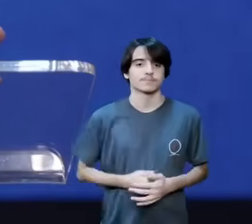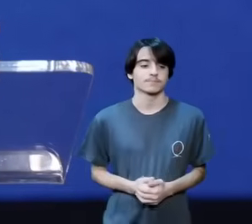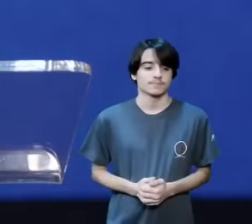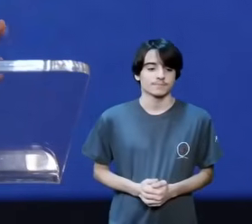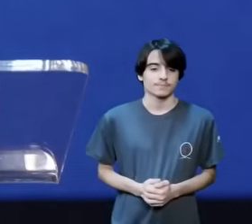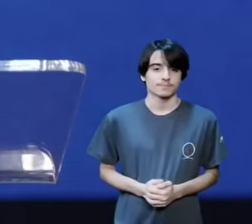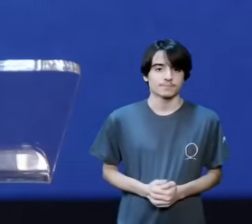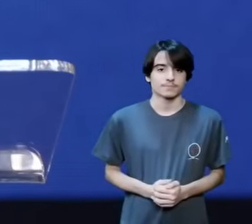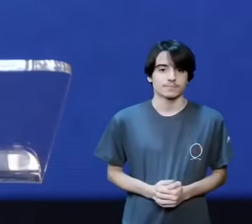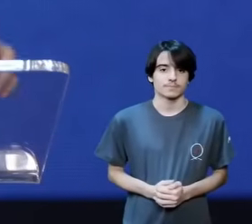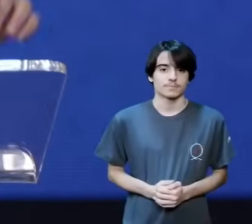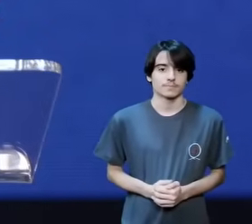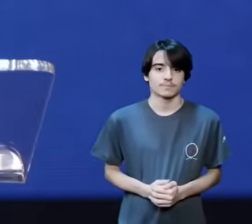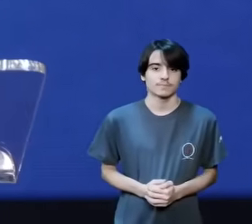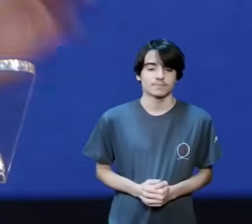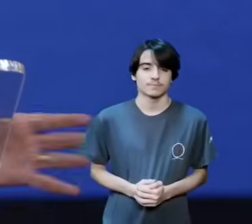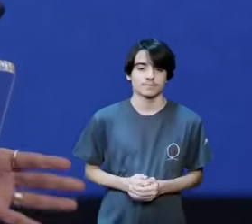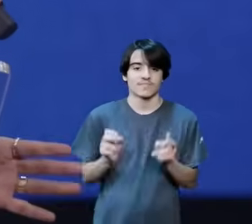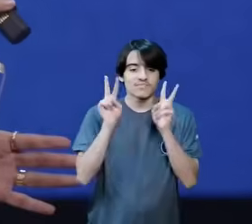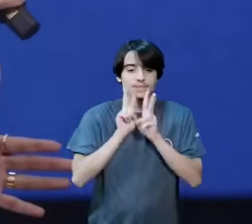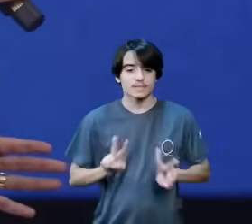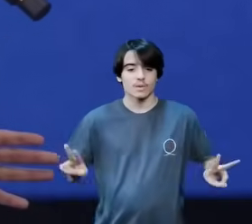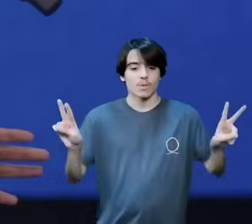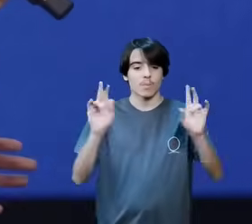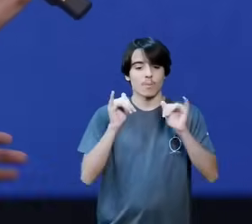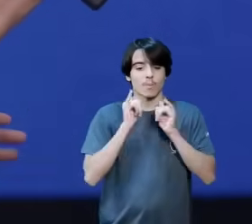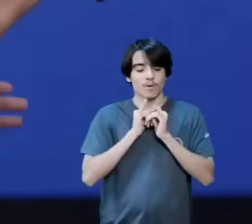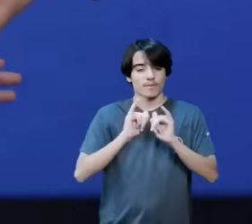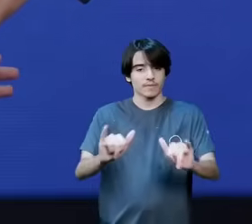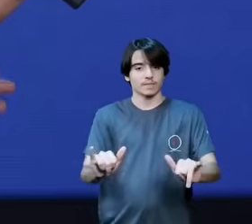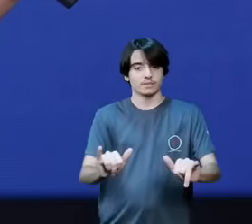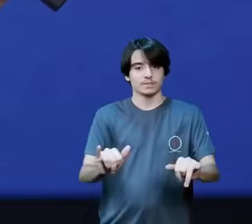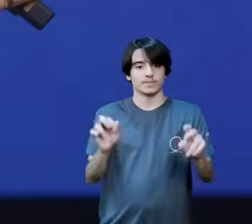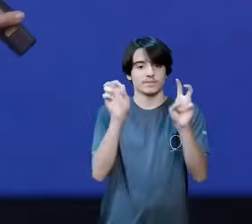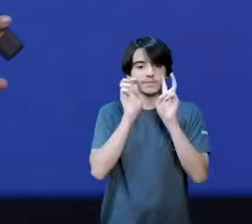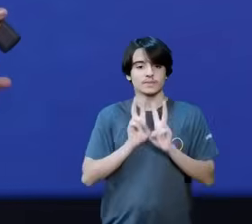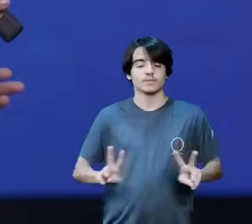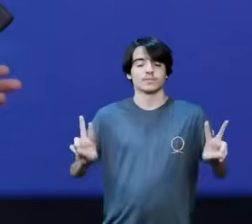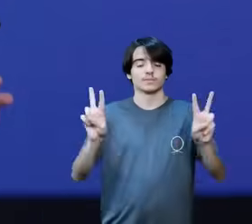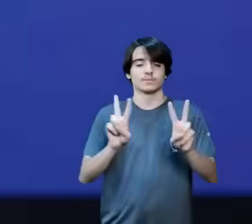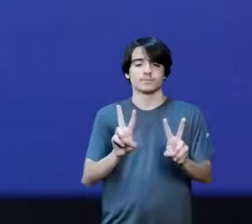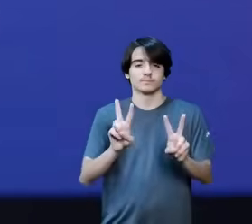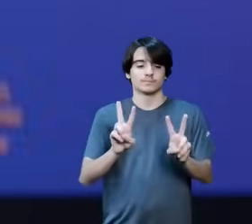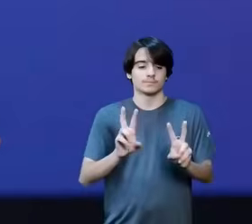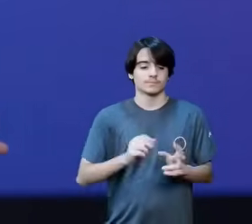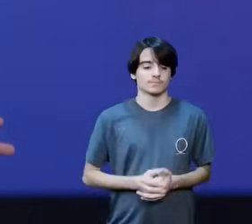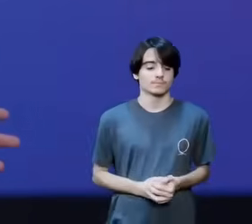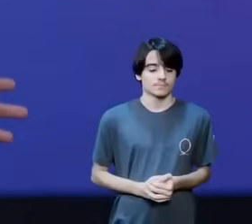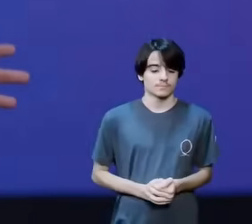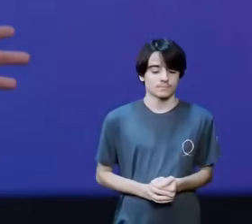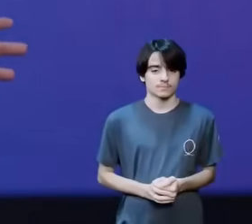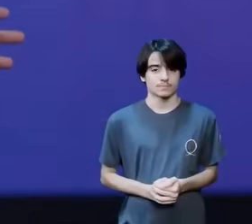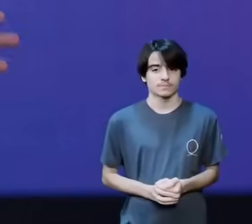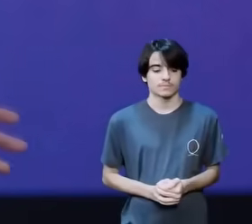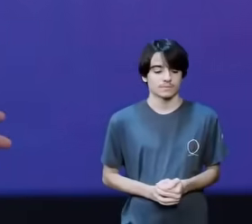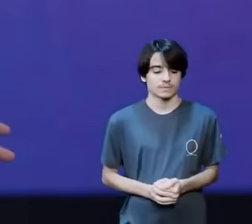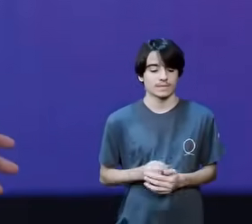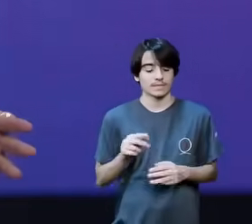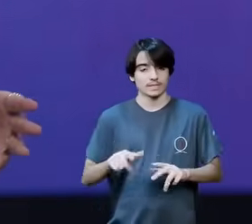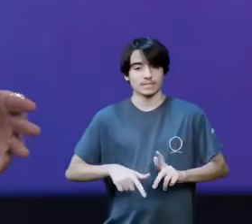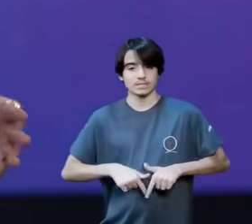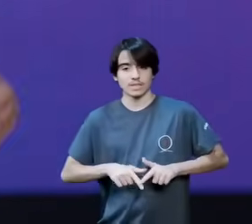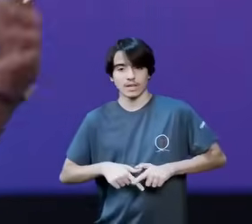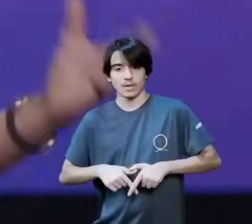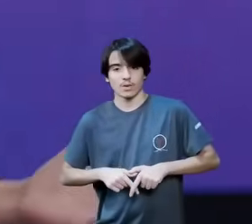visão, uma visão profética, uma visão que aponta para o estado atual de Israel